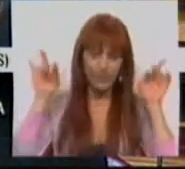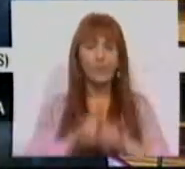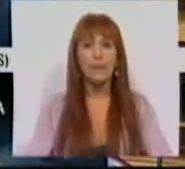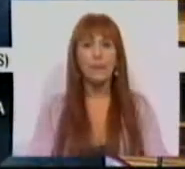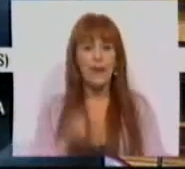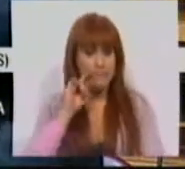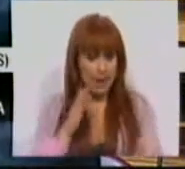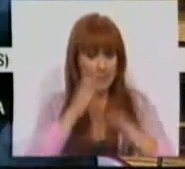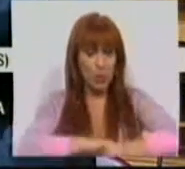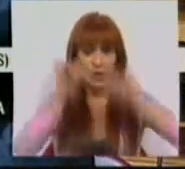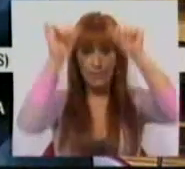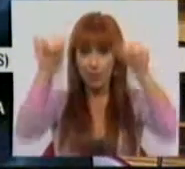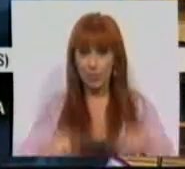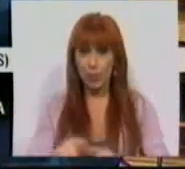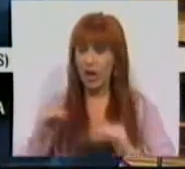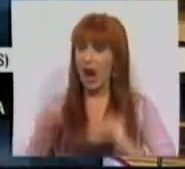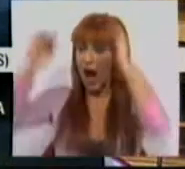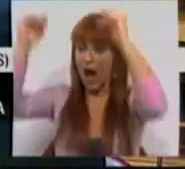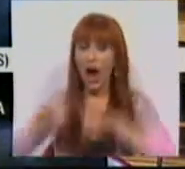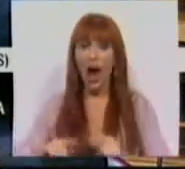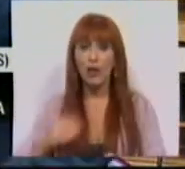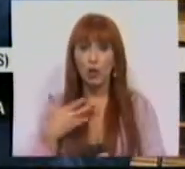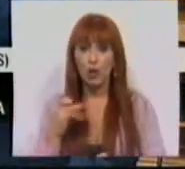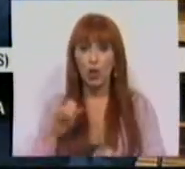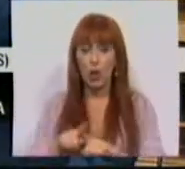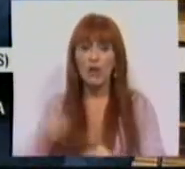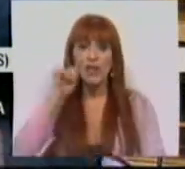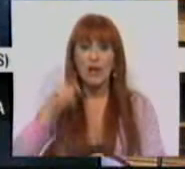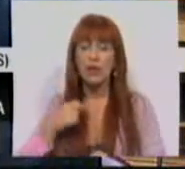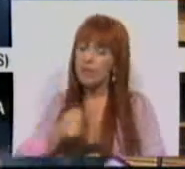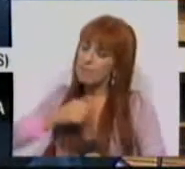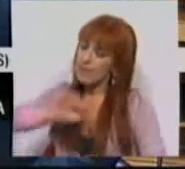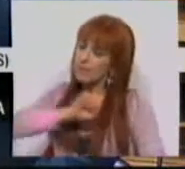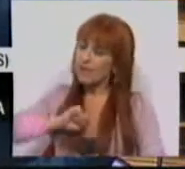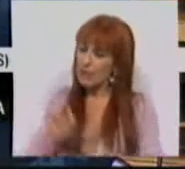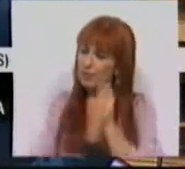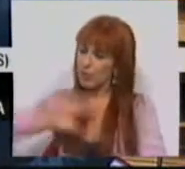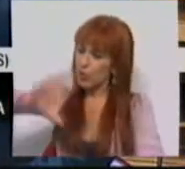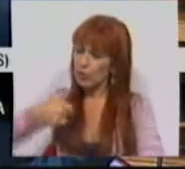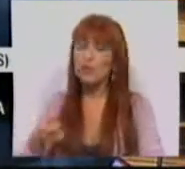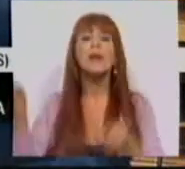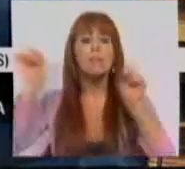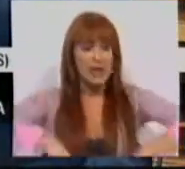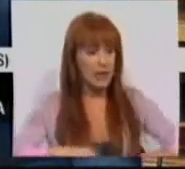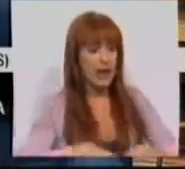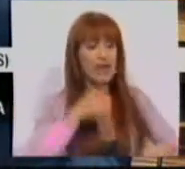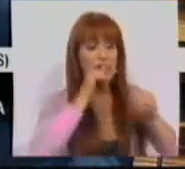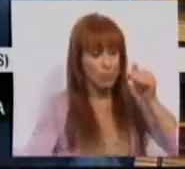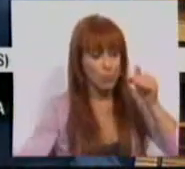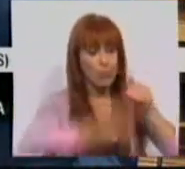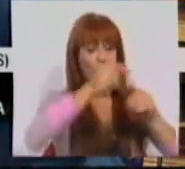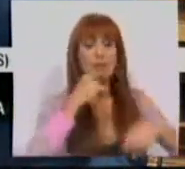a manutenção da classificação do Alto Douro Vinheteiro como património da humanidade, mas também a realização da